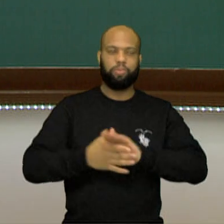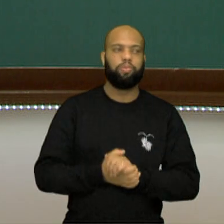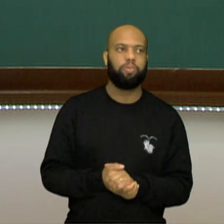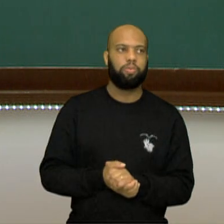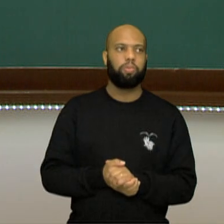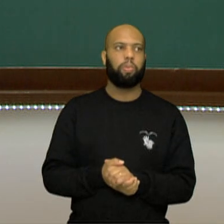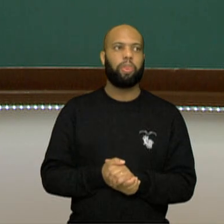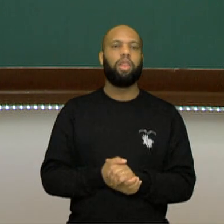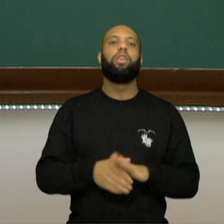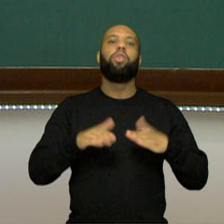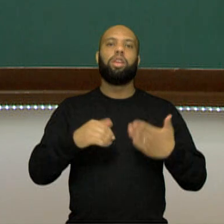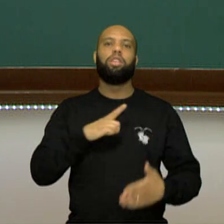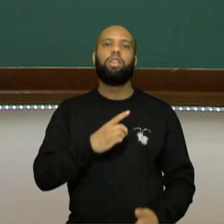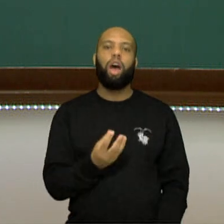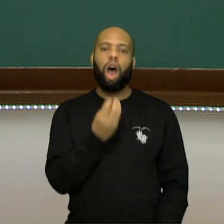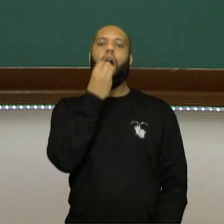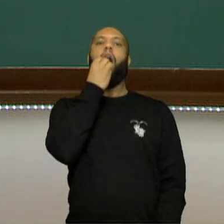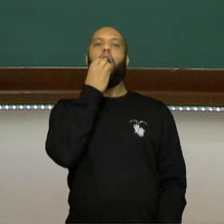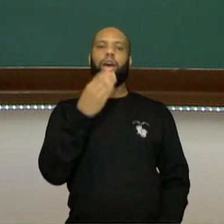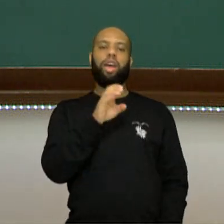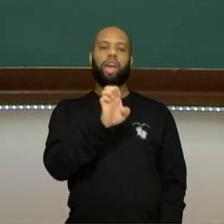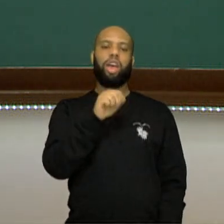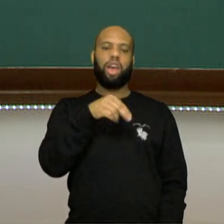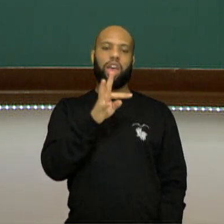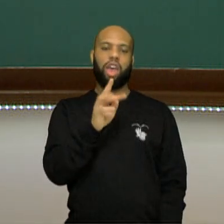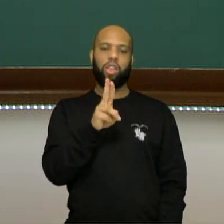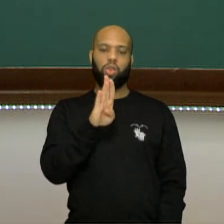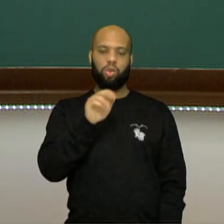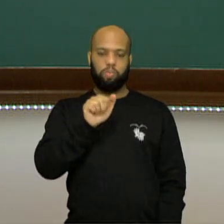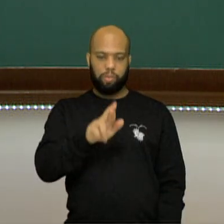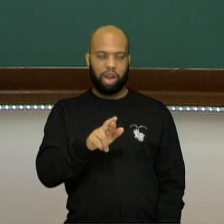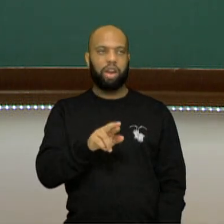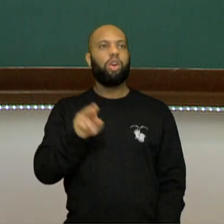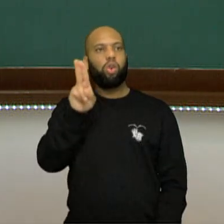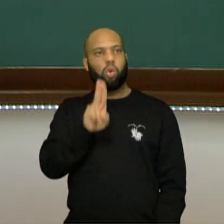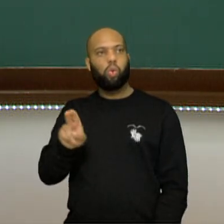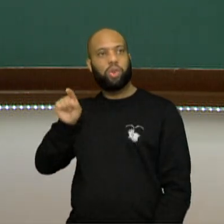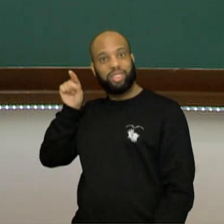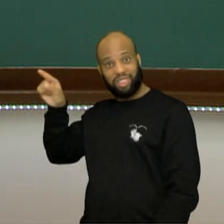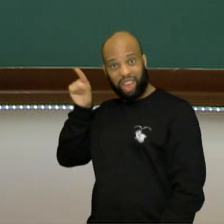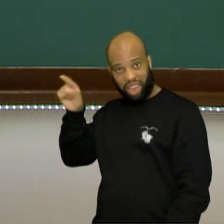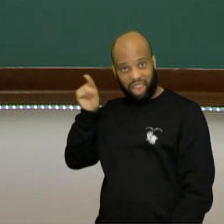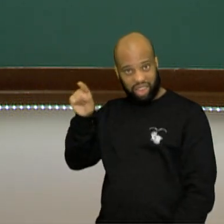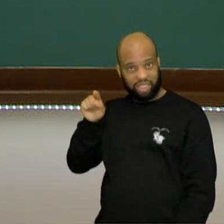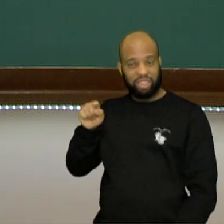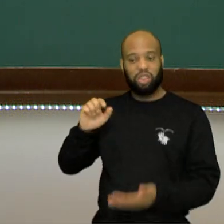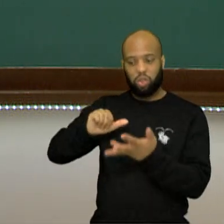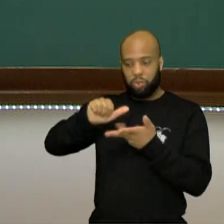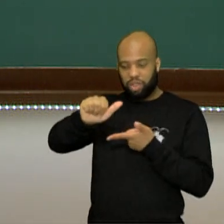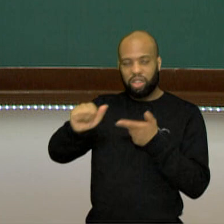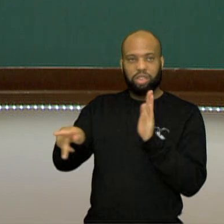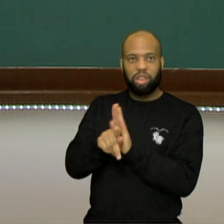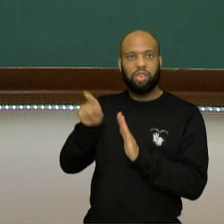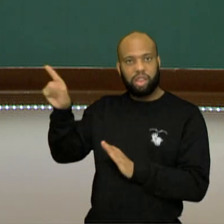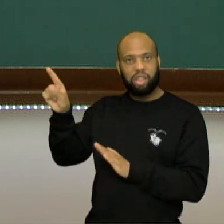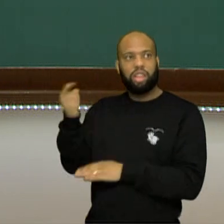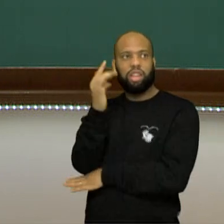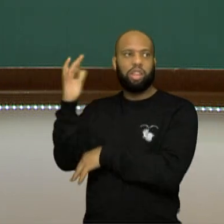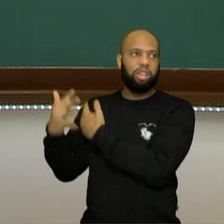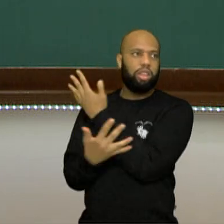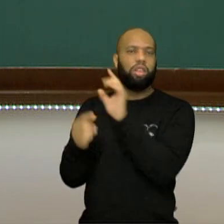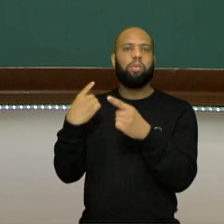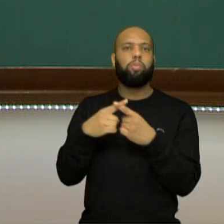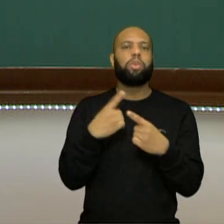Covid-19. Para intubar o paciente, eles fazem uso dessa toxina que derivou dessa planta, então, porque ao relaxar a